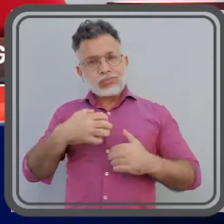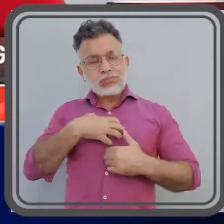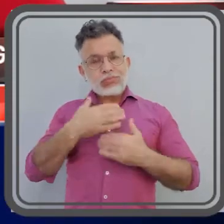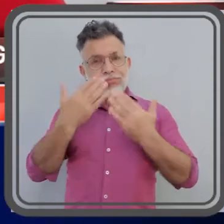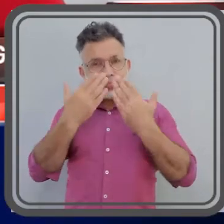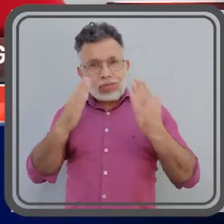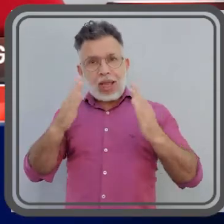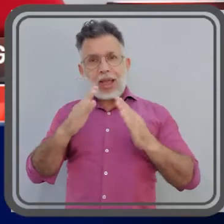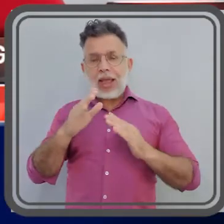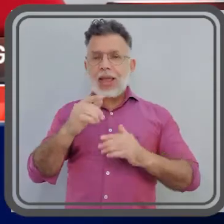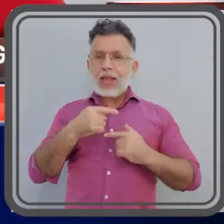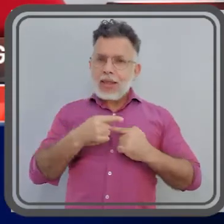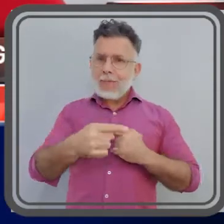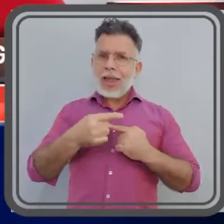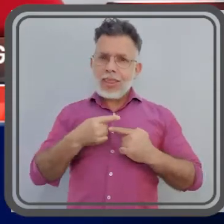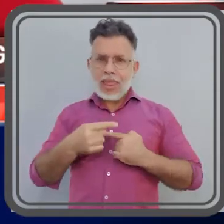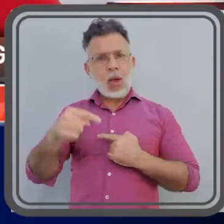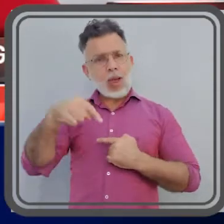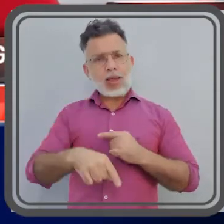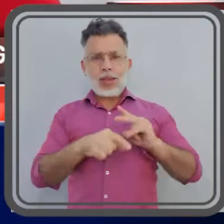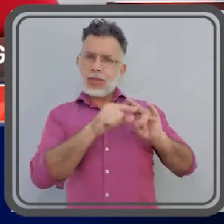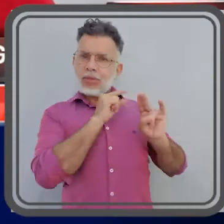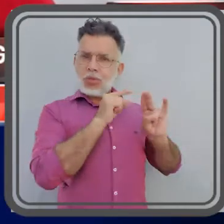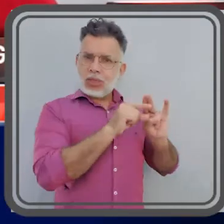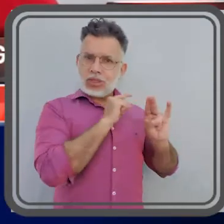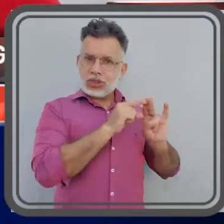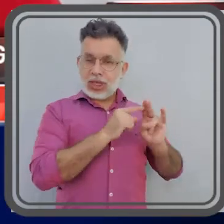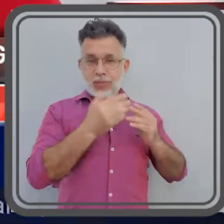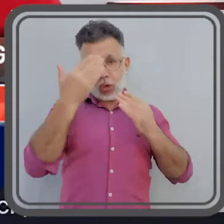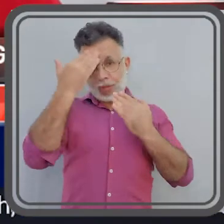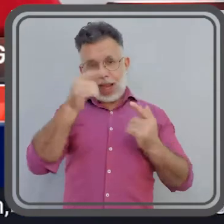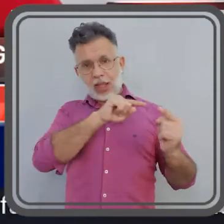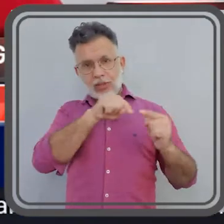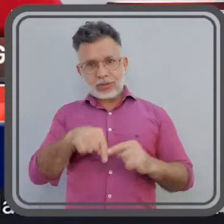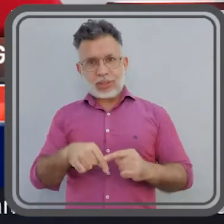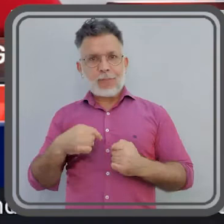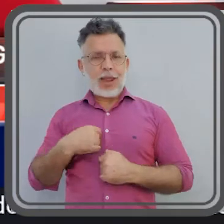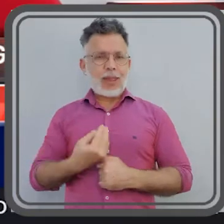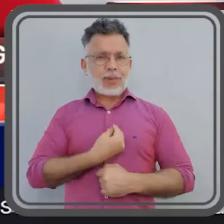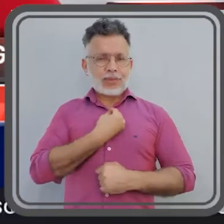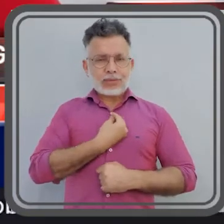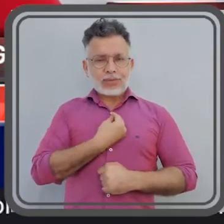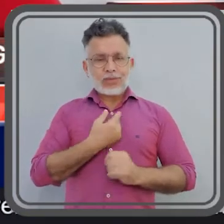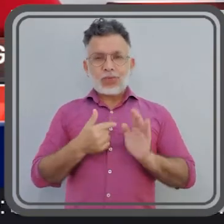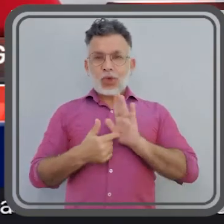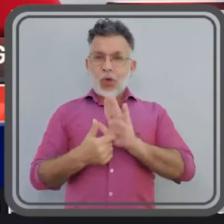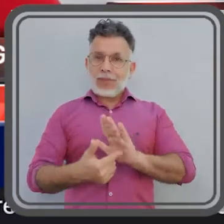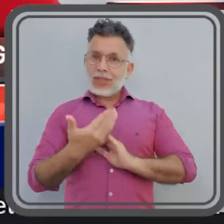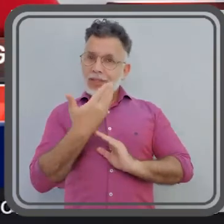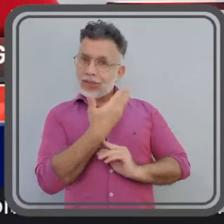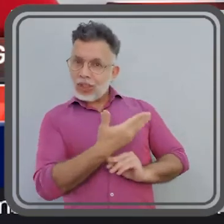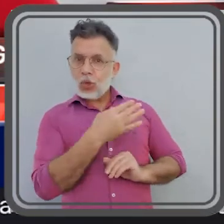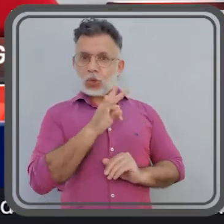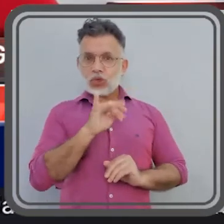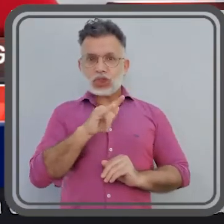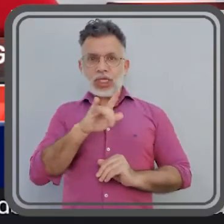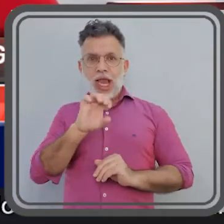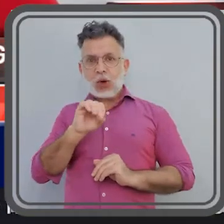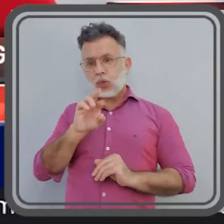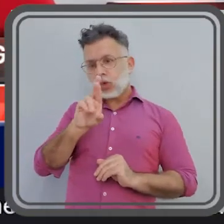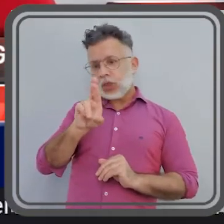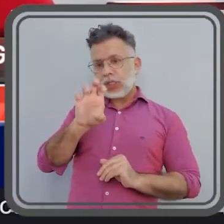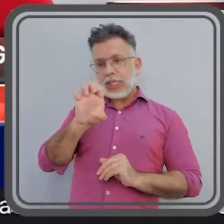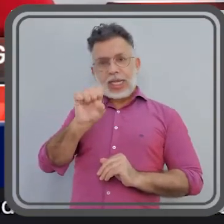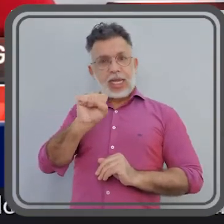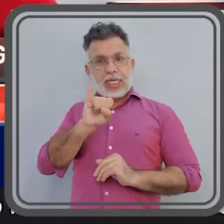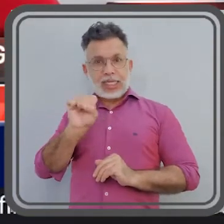e semanal aqui no LinkedIn. Muito obrigado, então, pela presença. Deixa eu apresentar aqui para vocês o Thiago Reis, né? Ele que é